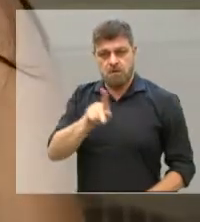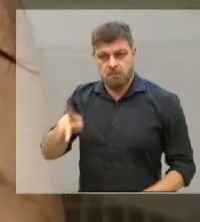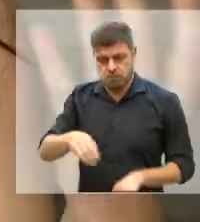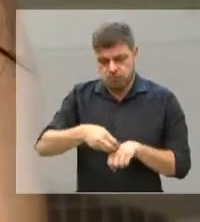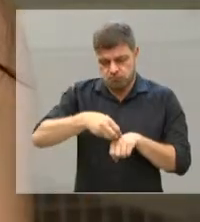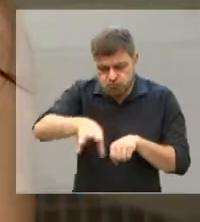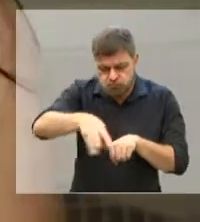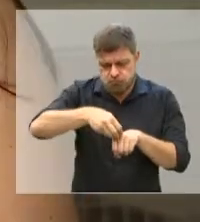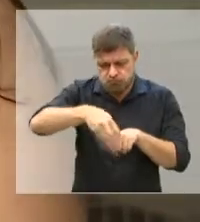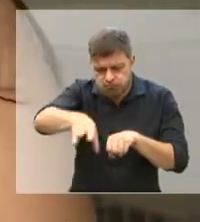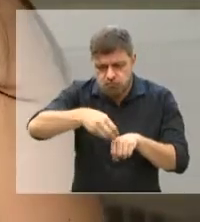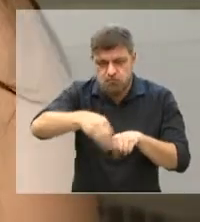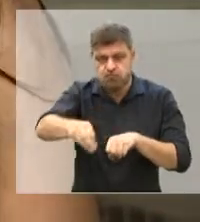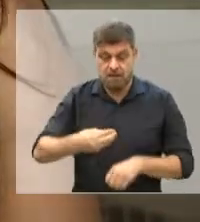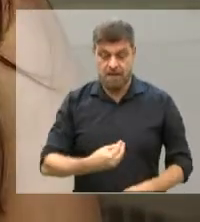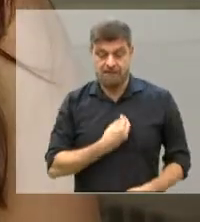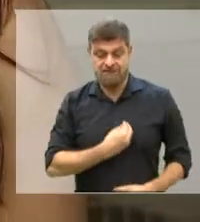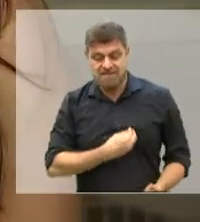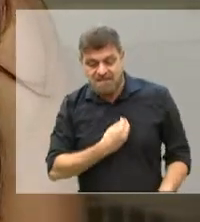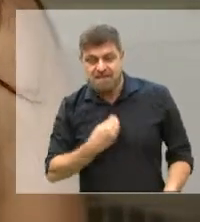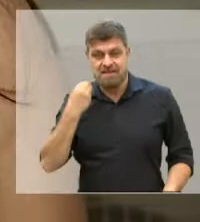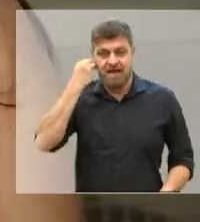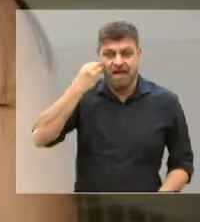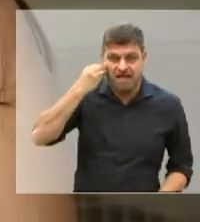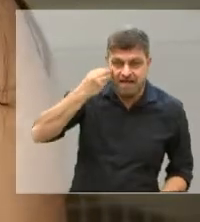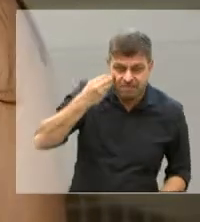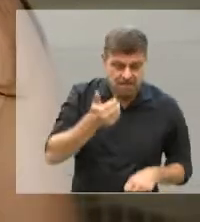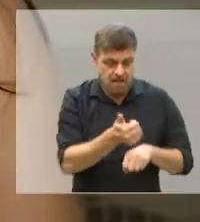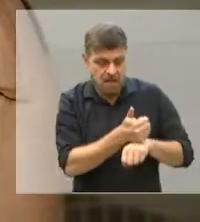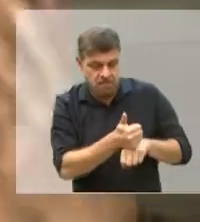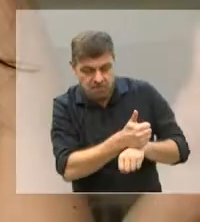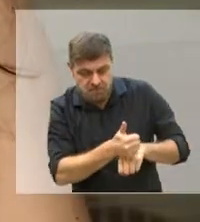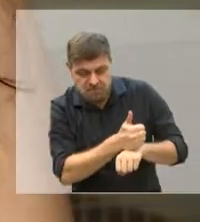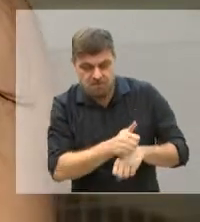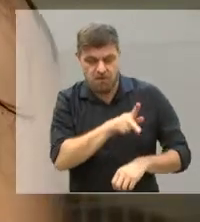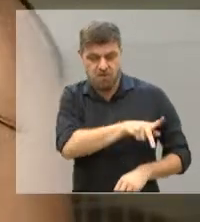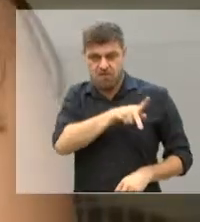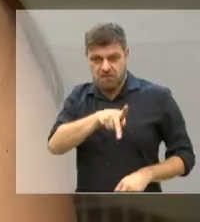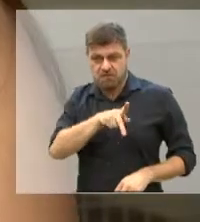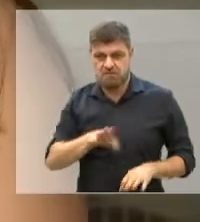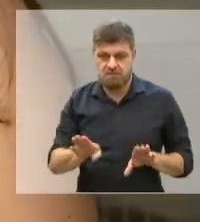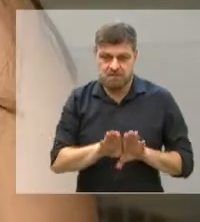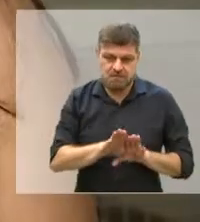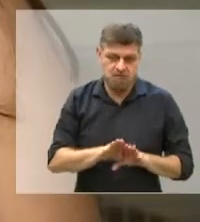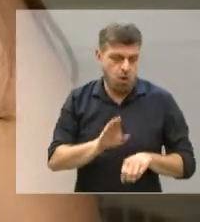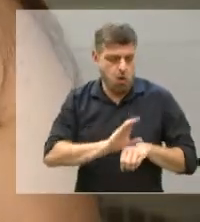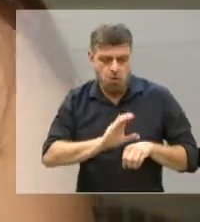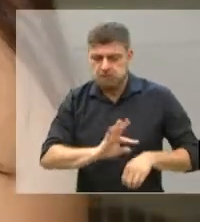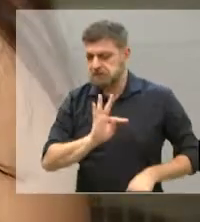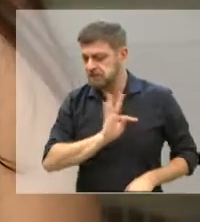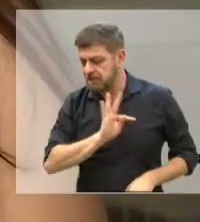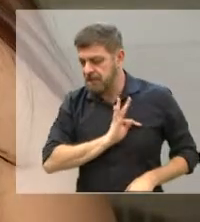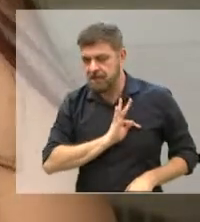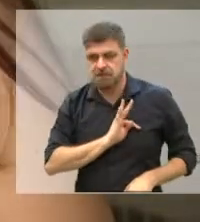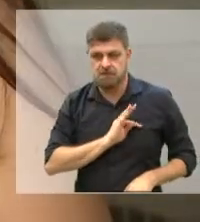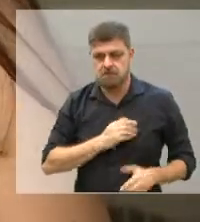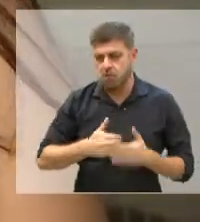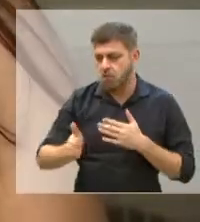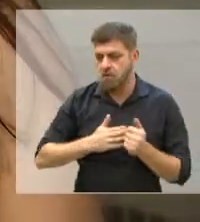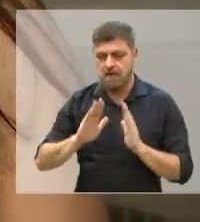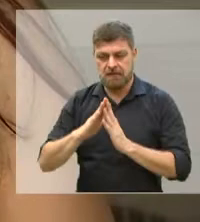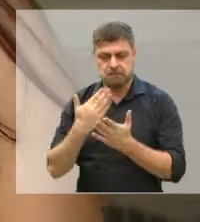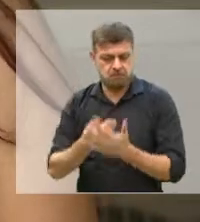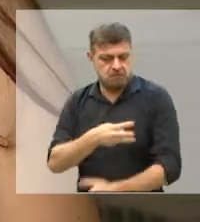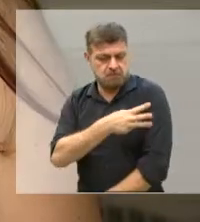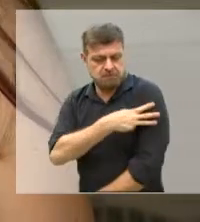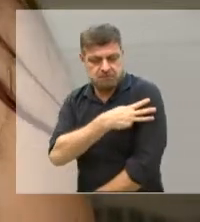conhecimento, suas vivências, seja ele na profissão, como professor do curso técnico ou professor do médio mesmo,